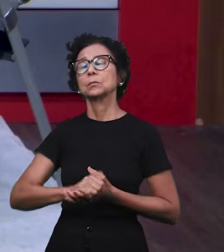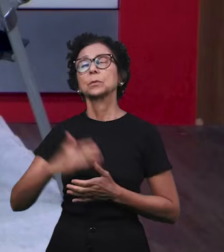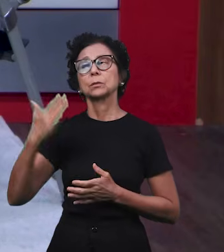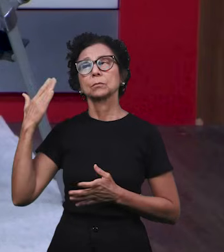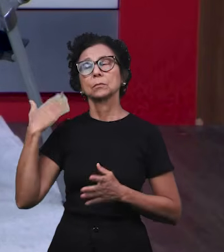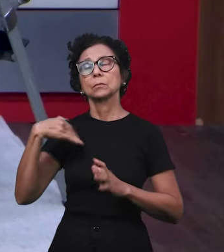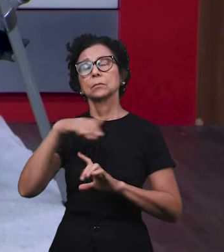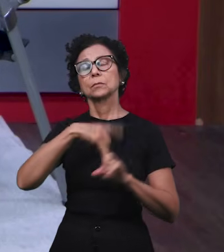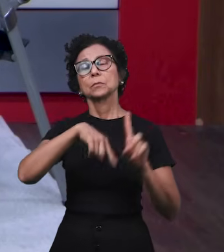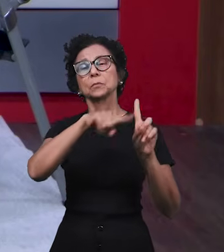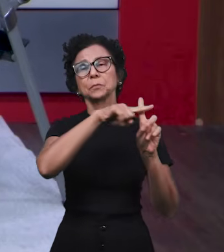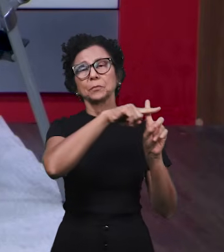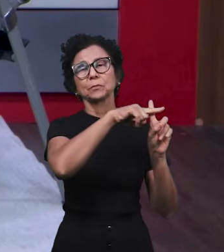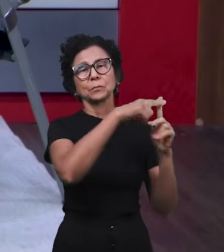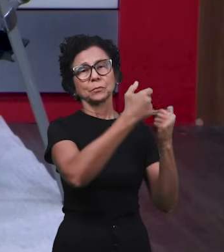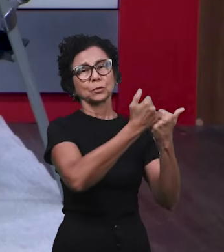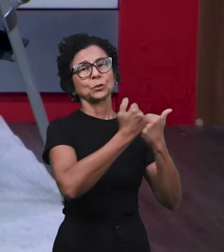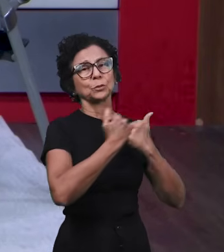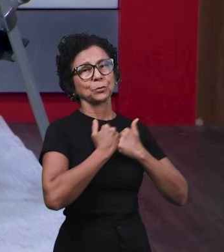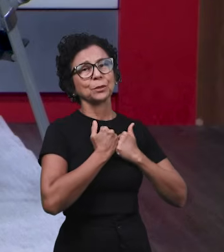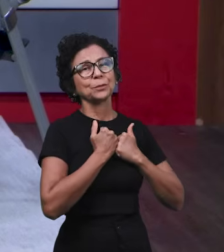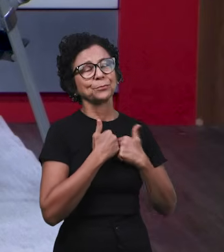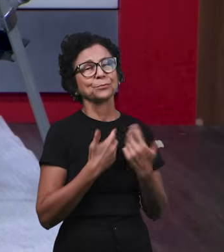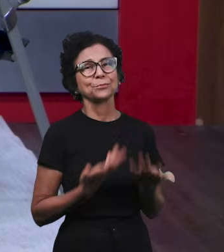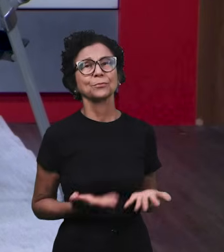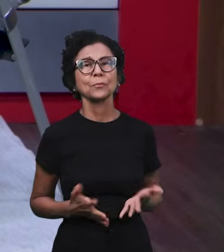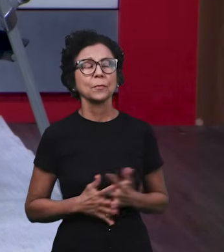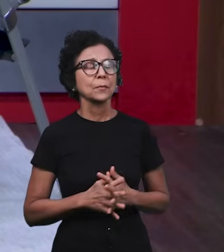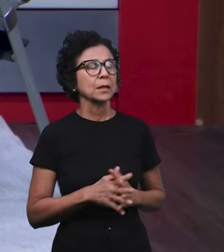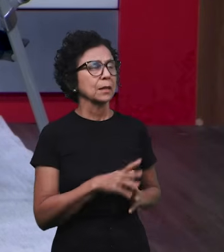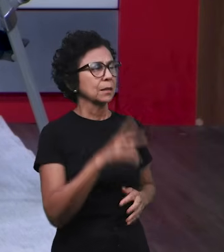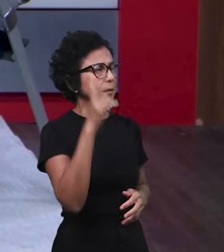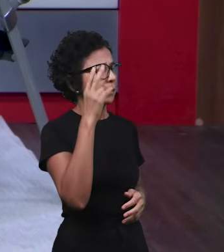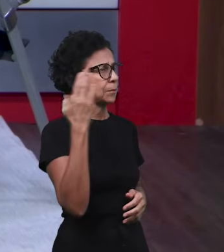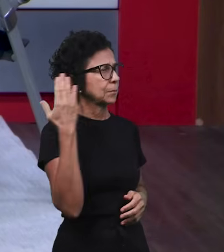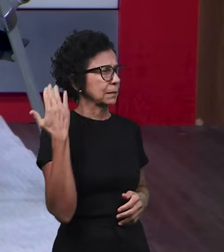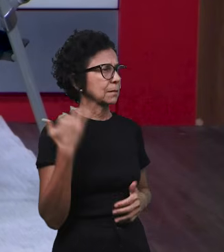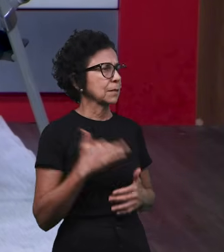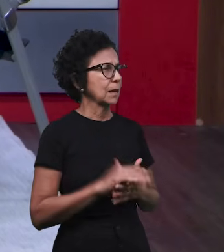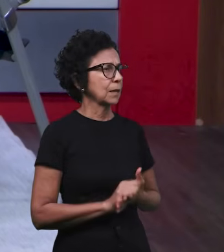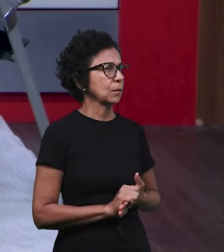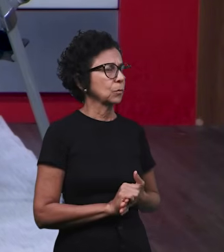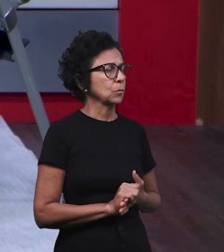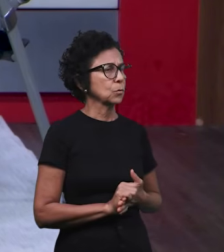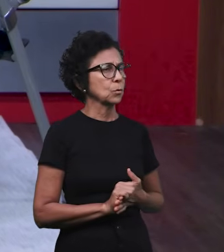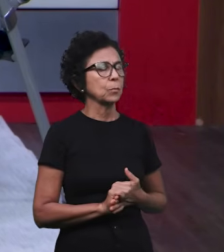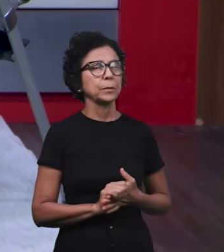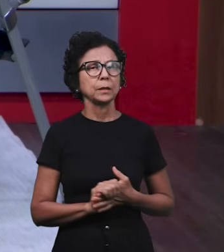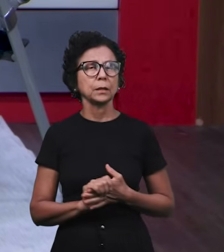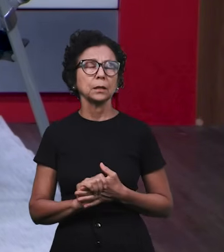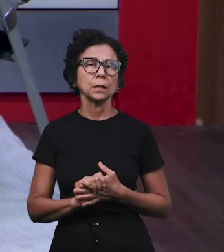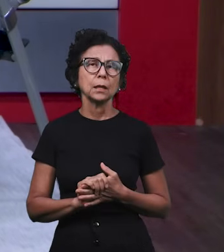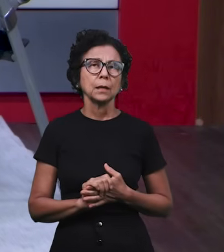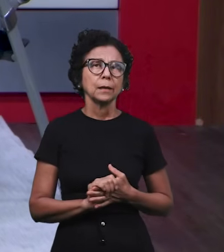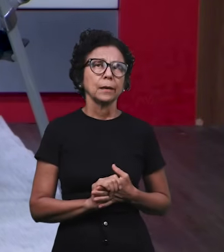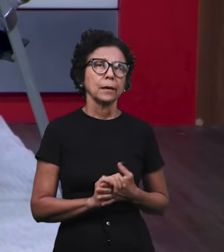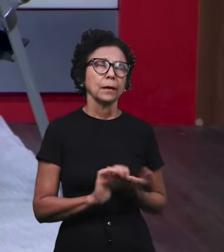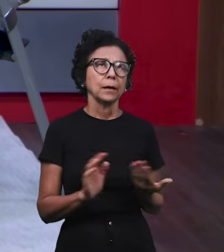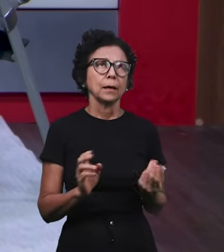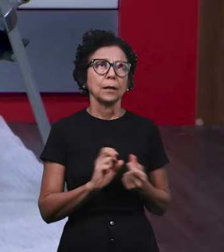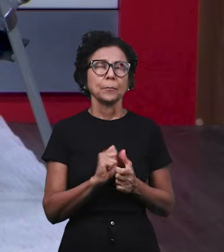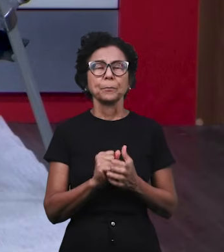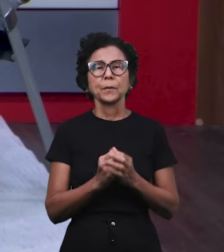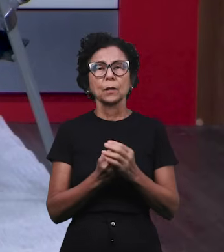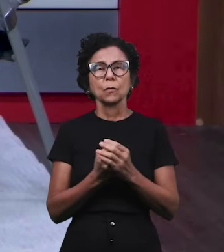no Calvário, que o Pai nos deu. É uma coisa até que no episódio passado nós estávamos falando sobre a questão do fluir, que traz a questão de uma coisa que